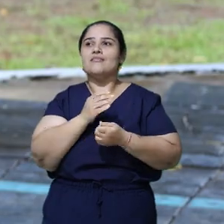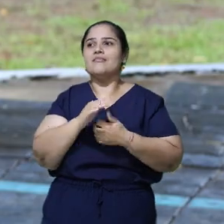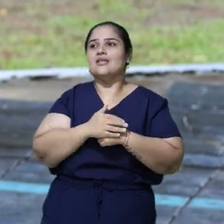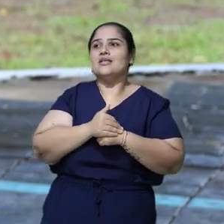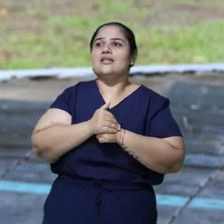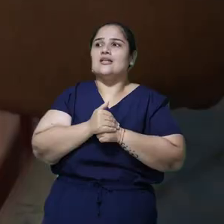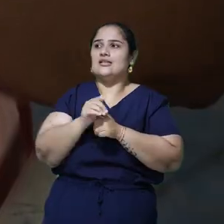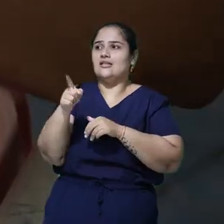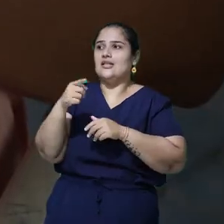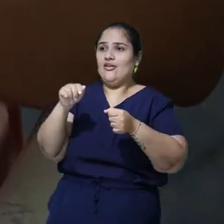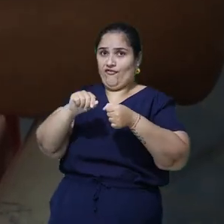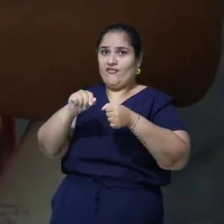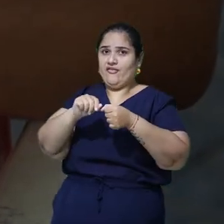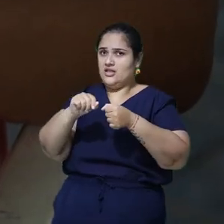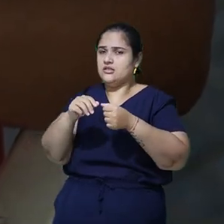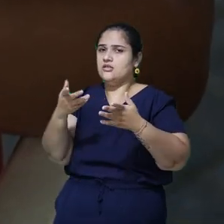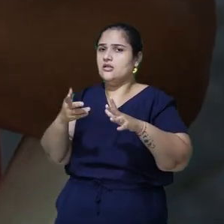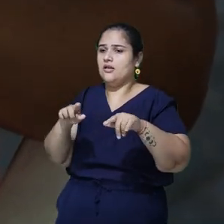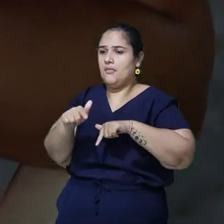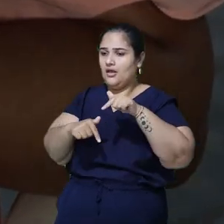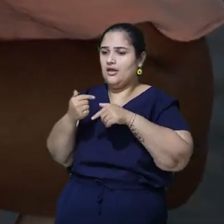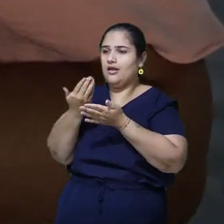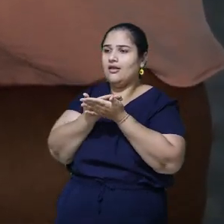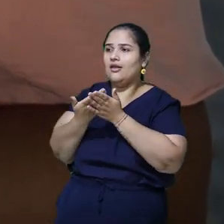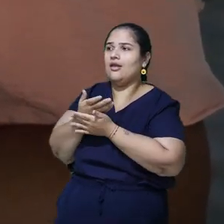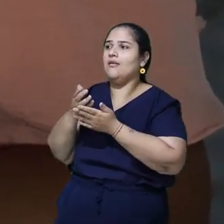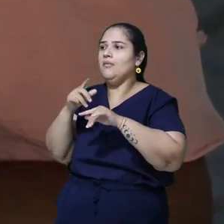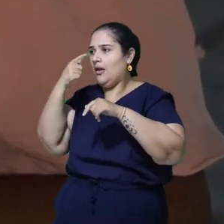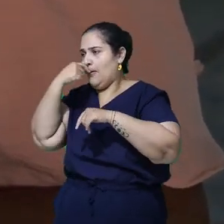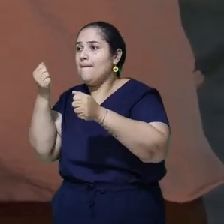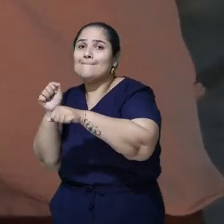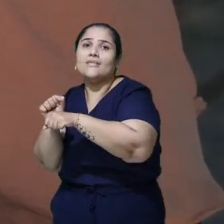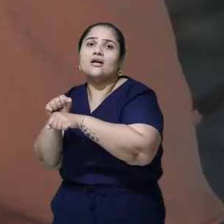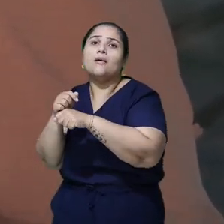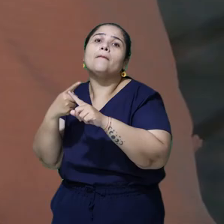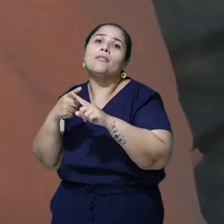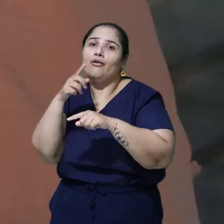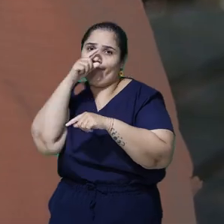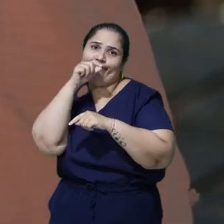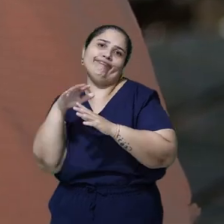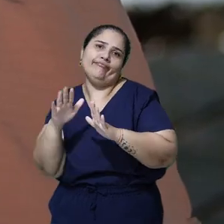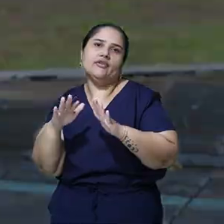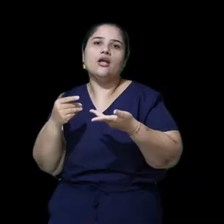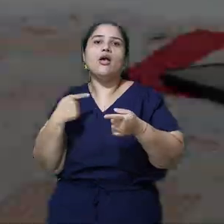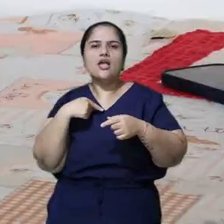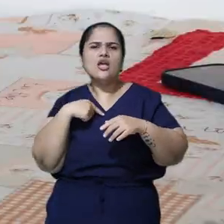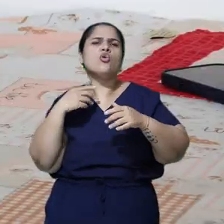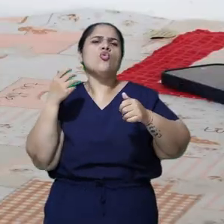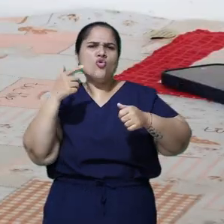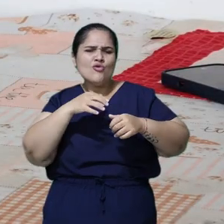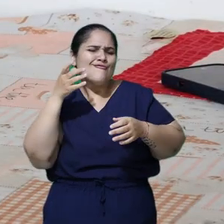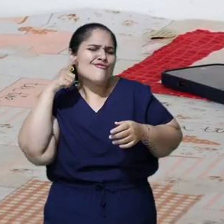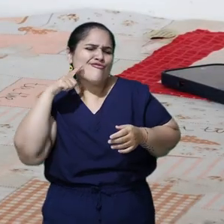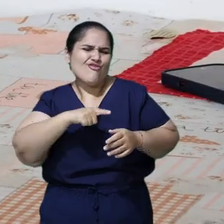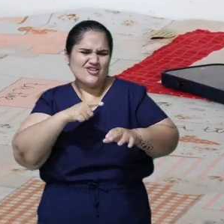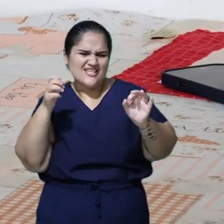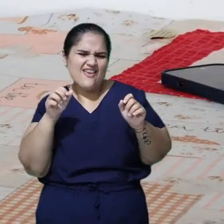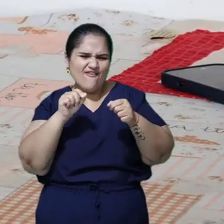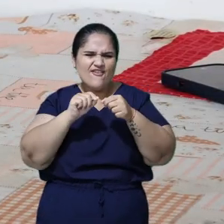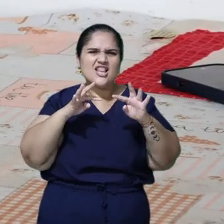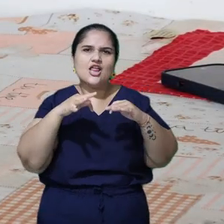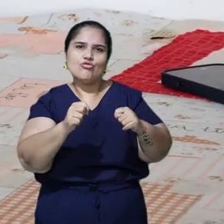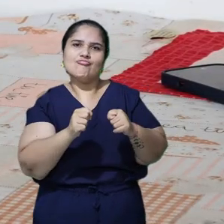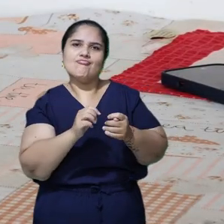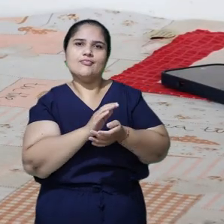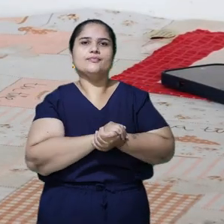ou algum vírus. E eu ficava com muito medo. Mas, graças a Deus, eu consegui concluir sem falhar nenhum. A gente